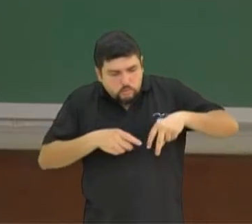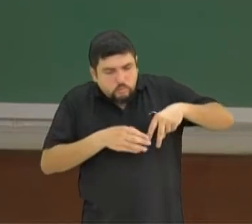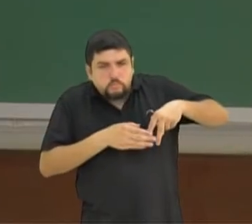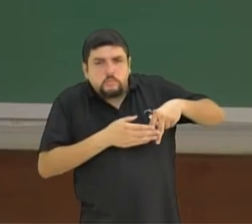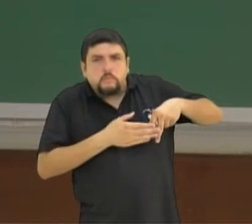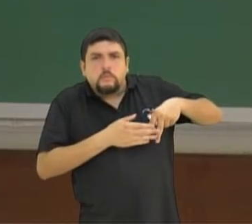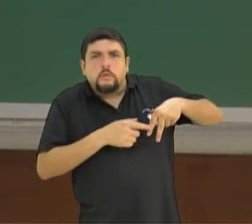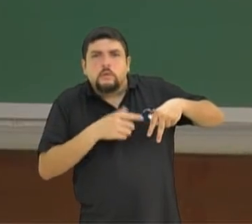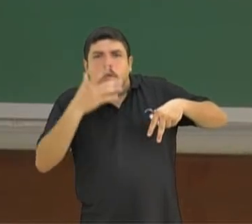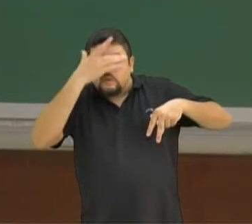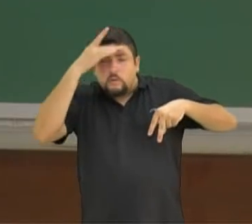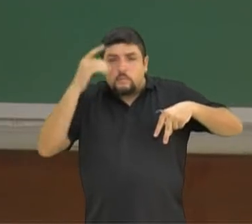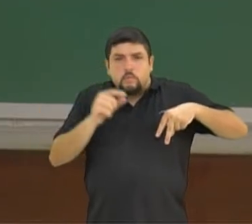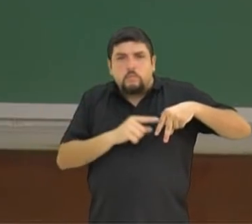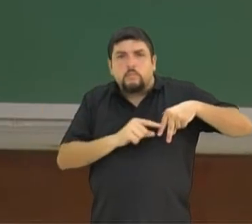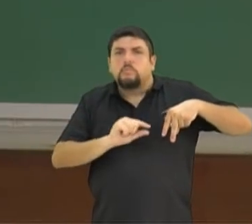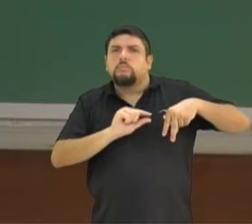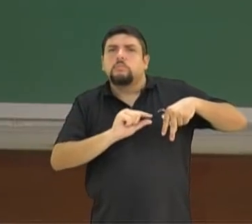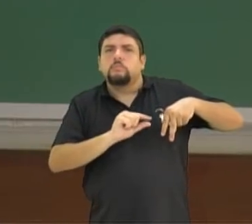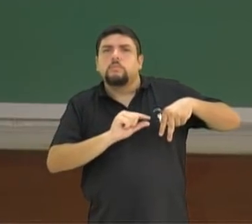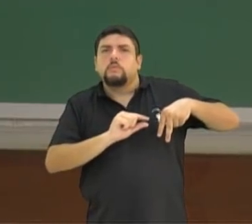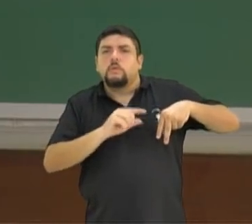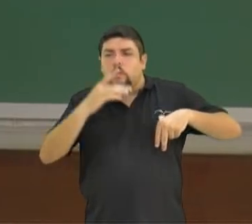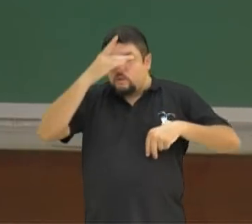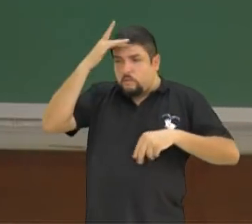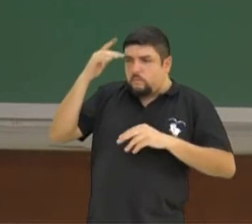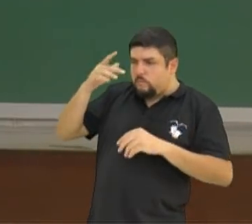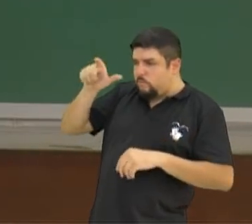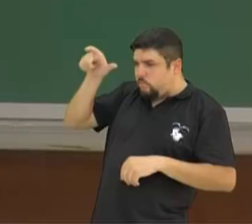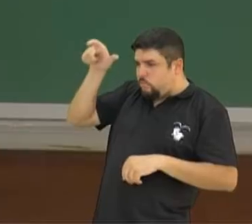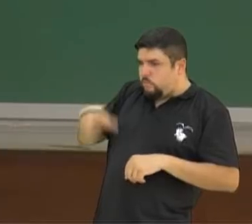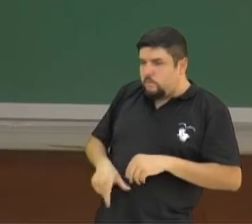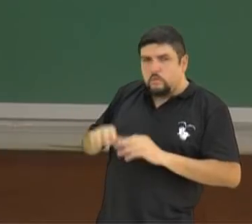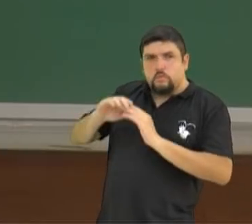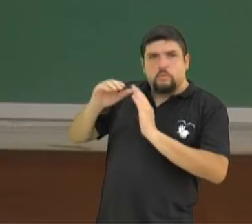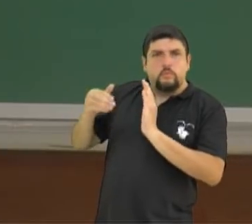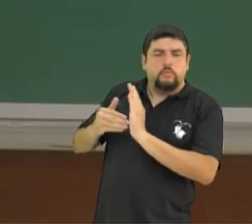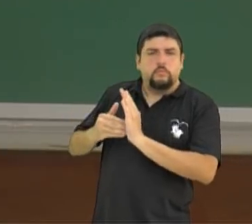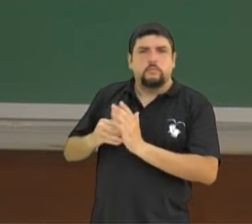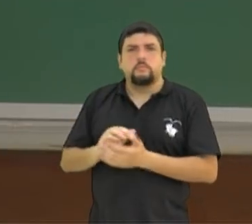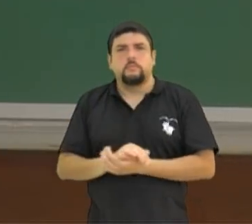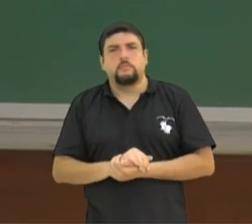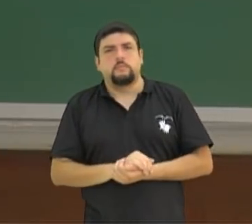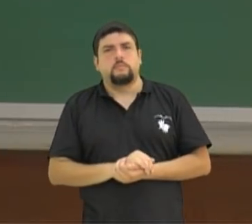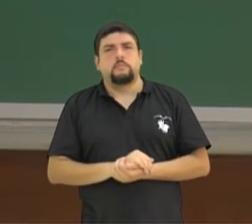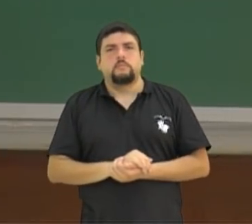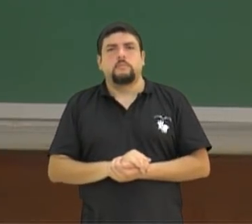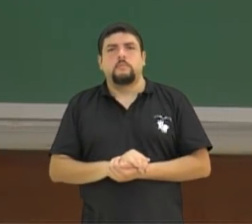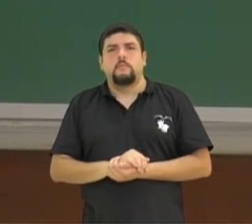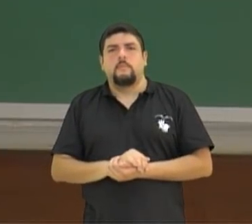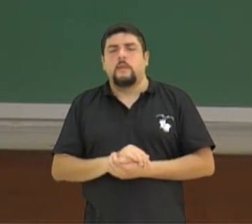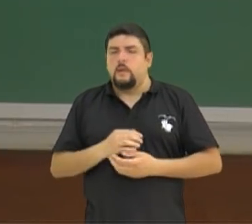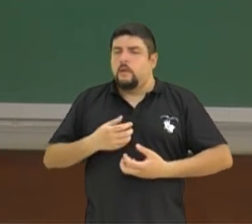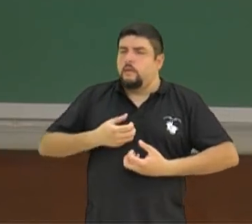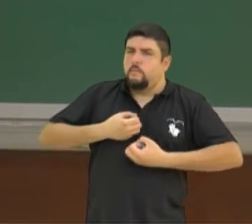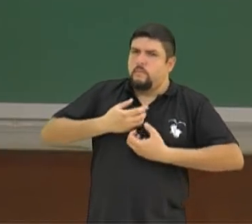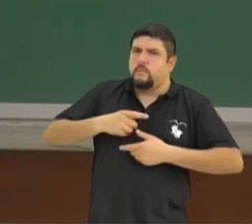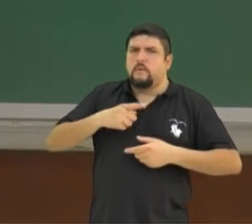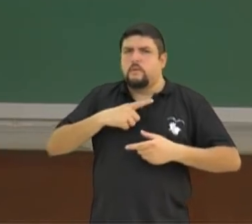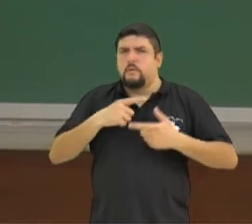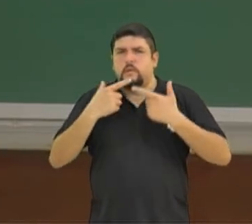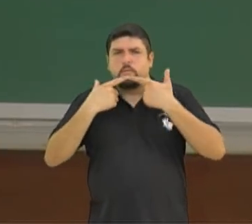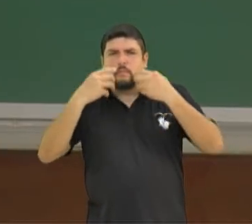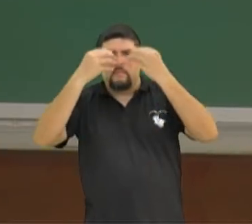que estão no bonde. Ok? Então, vamos ficar com essa análise por enquanto, né? Seria possível explorar muito mais esse poema, a gente tem mais figuras de linguagem